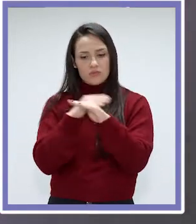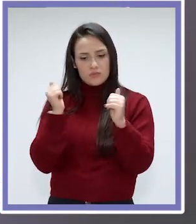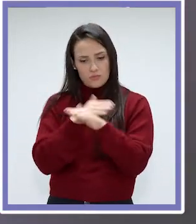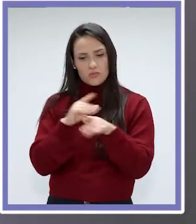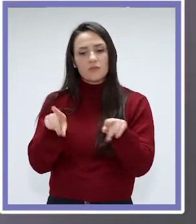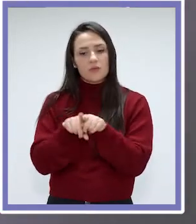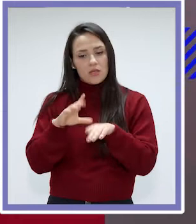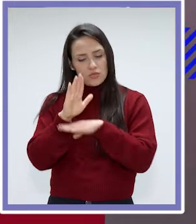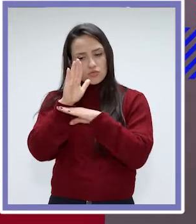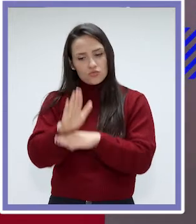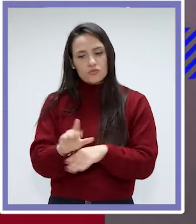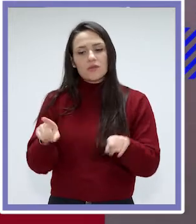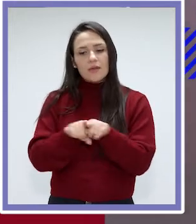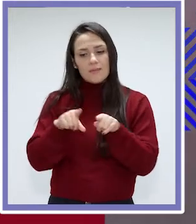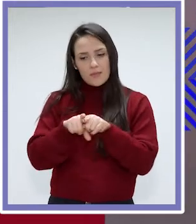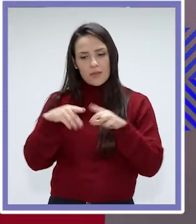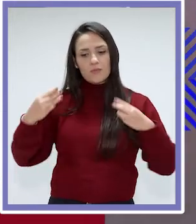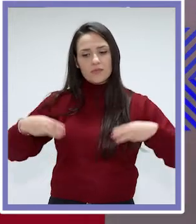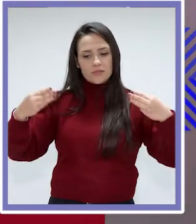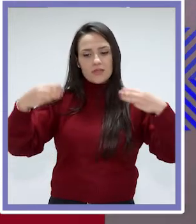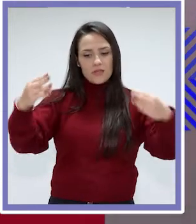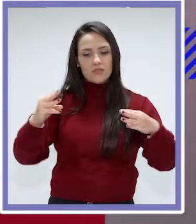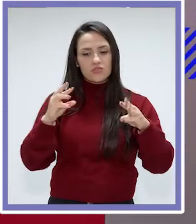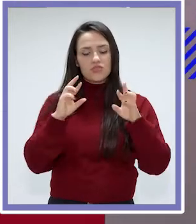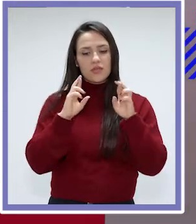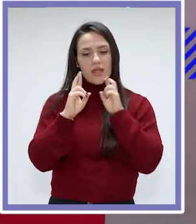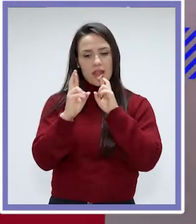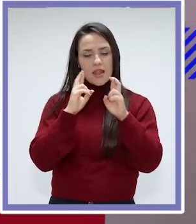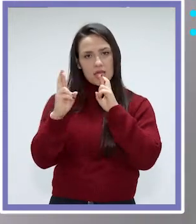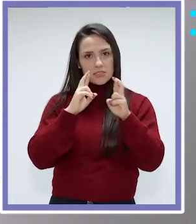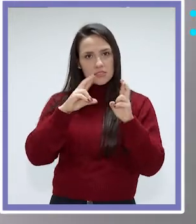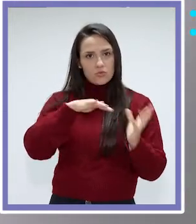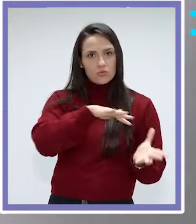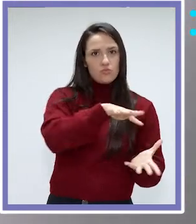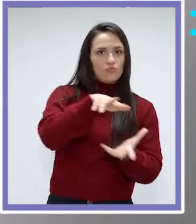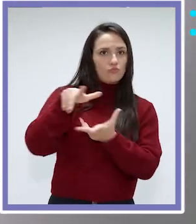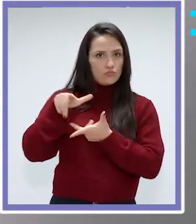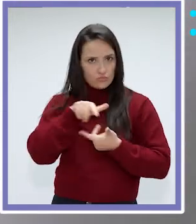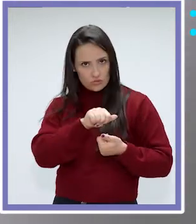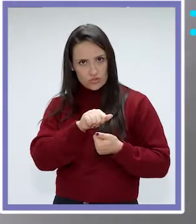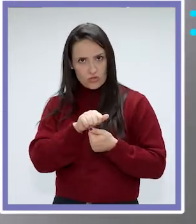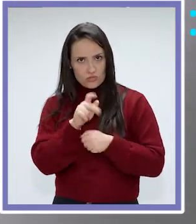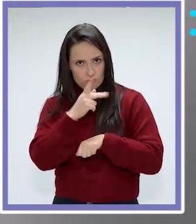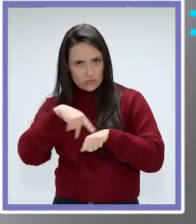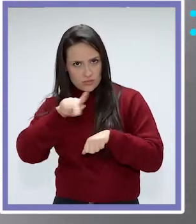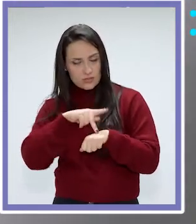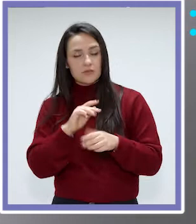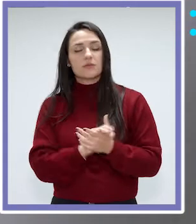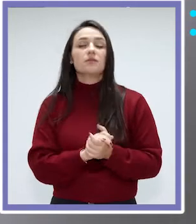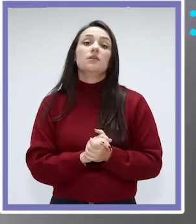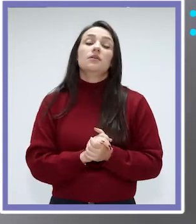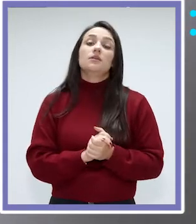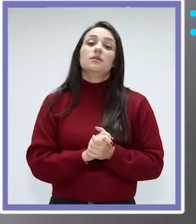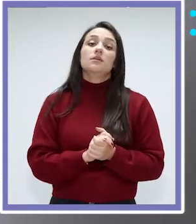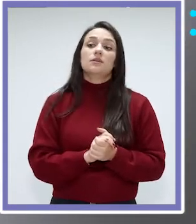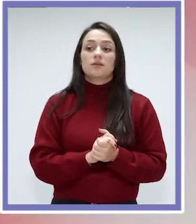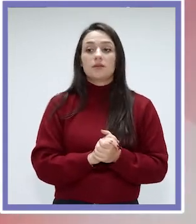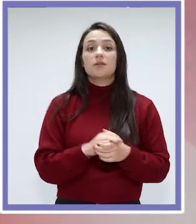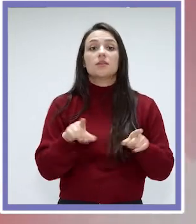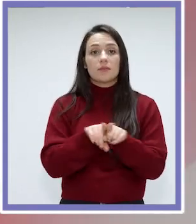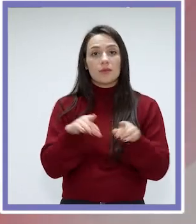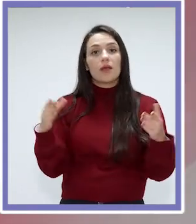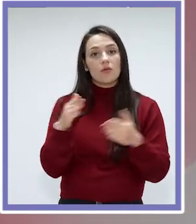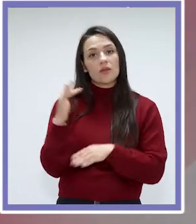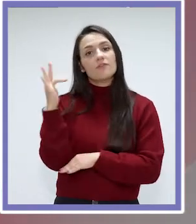isso, o Ministério de Relações Exteriores, né, e também, claro, né, a questão e aí